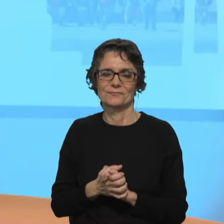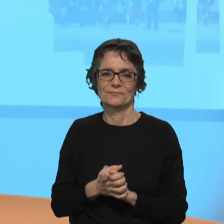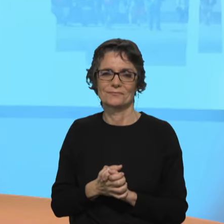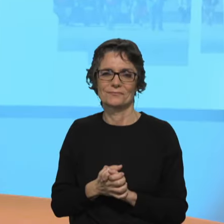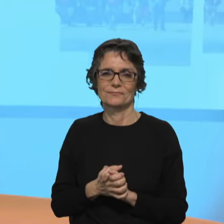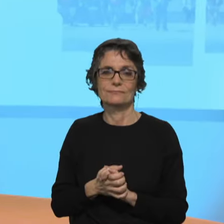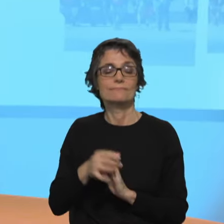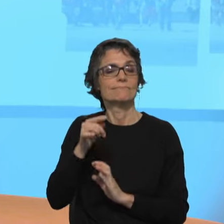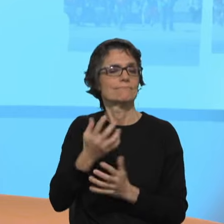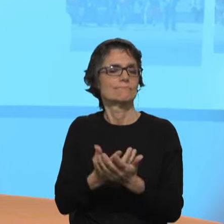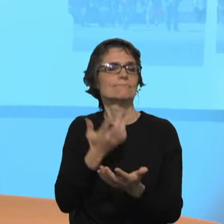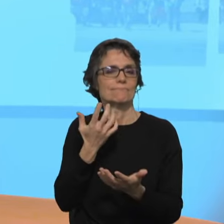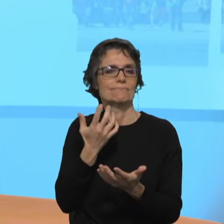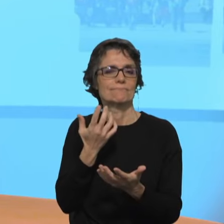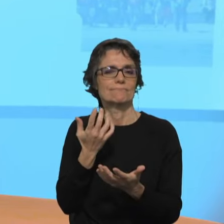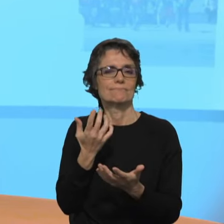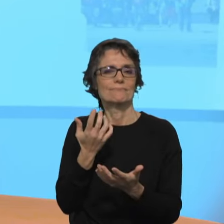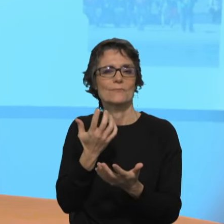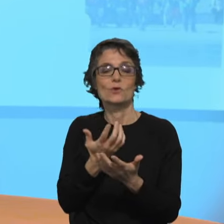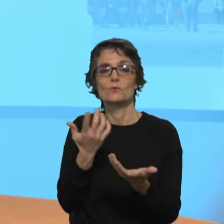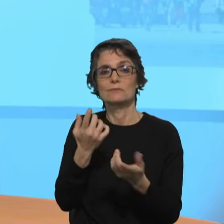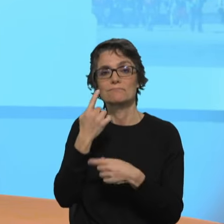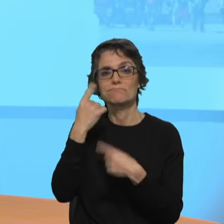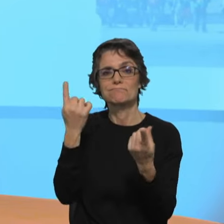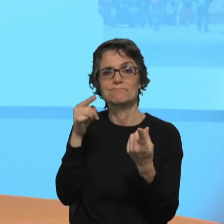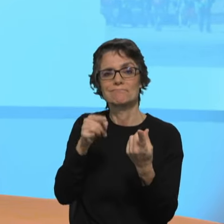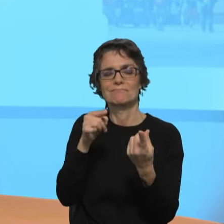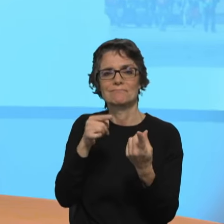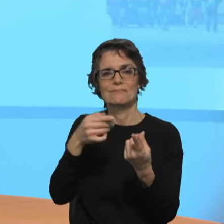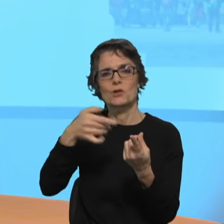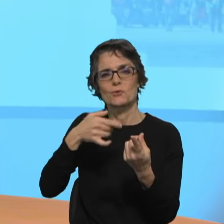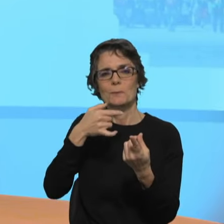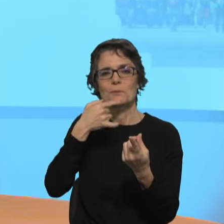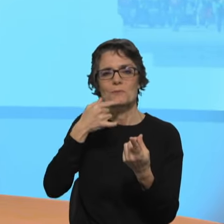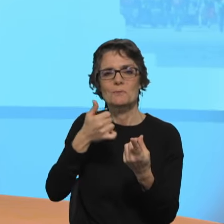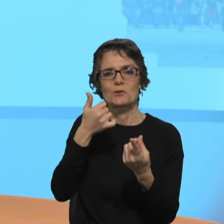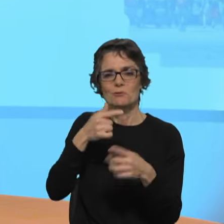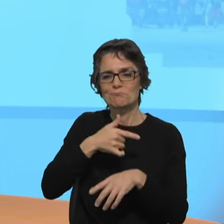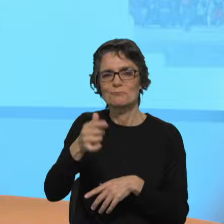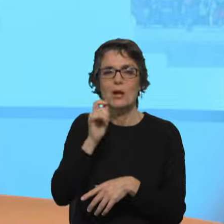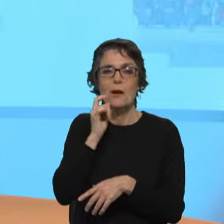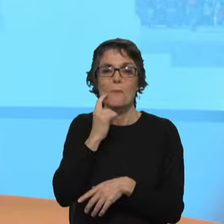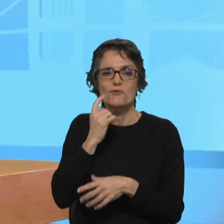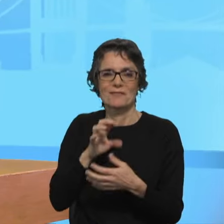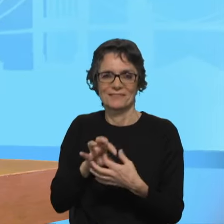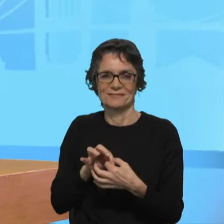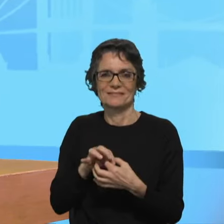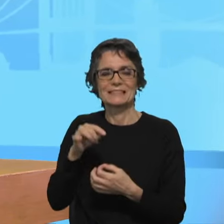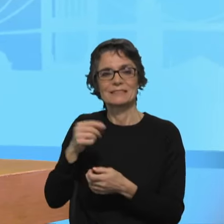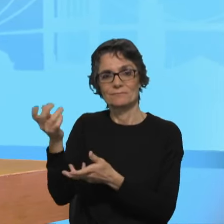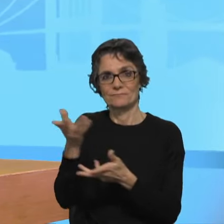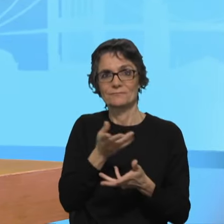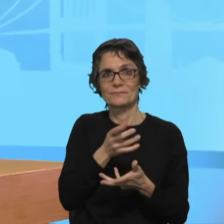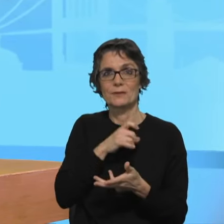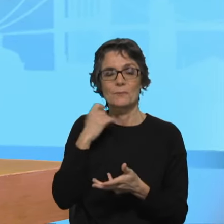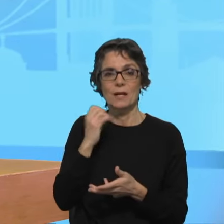A grandiosidade de uma representação que nos ajuda a penetrar nos mistérios pascais. Está connosco o padre César Costa,